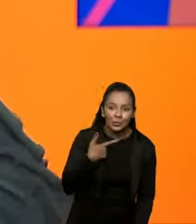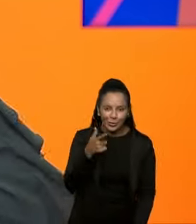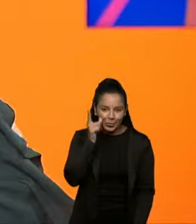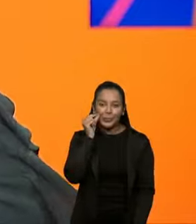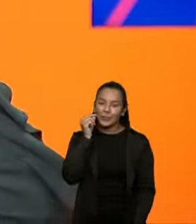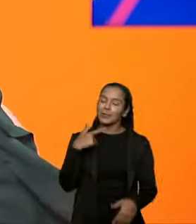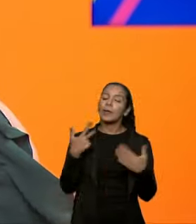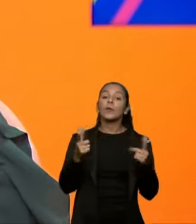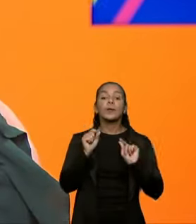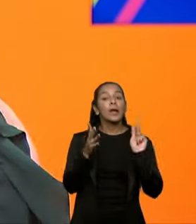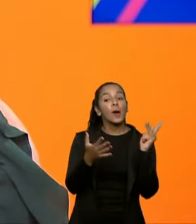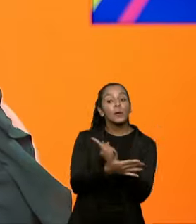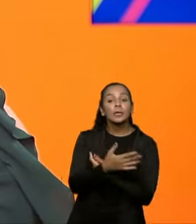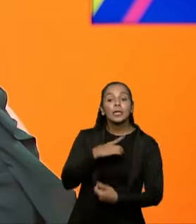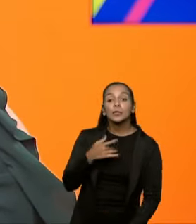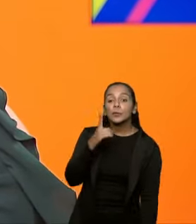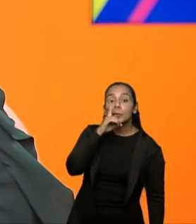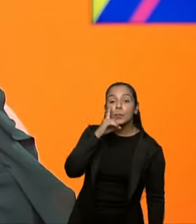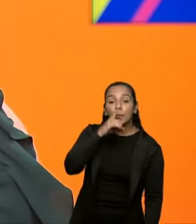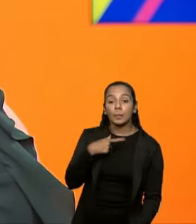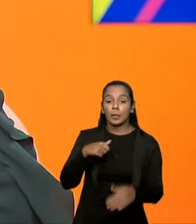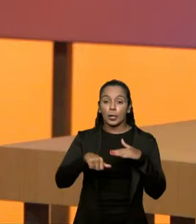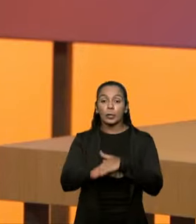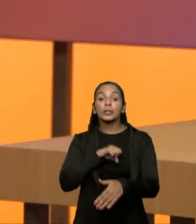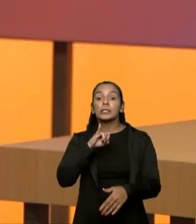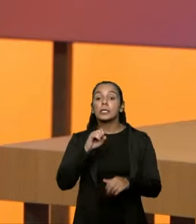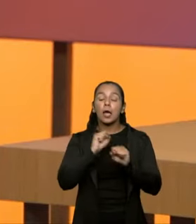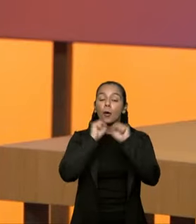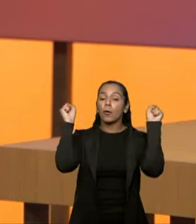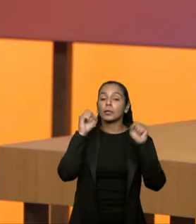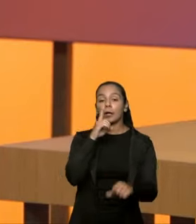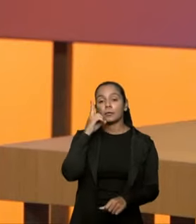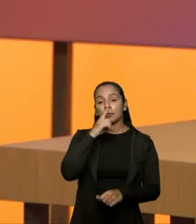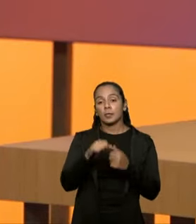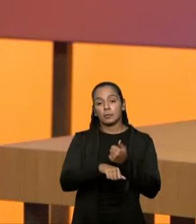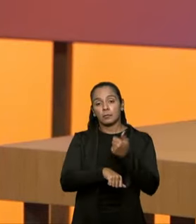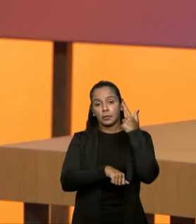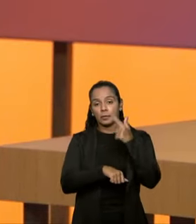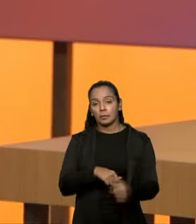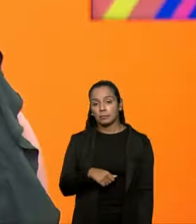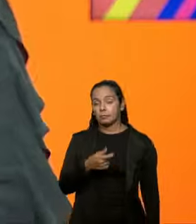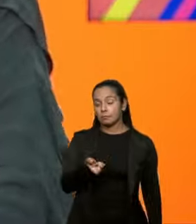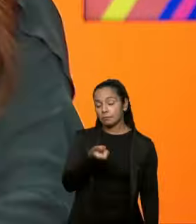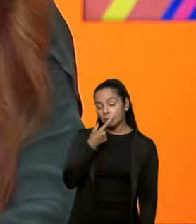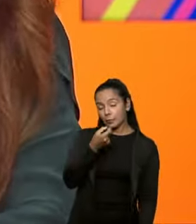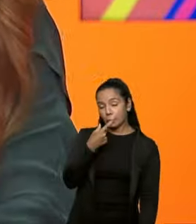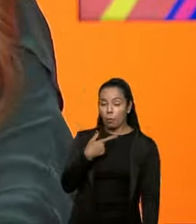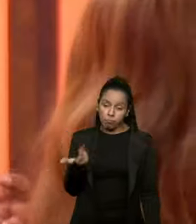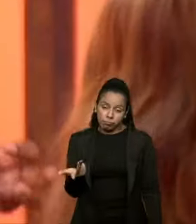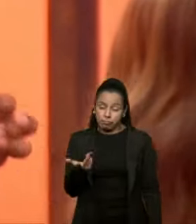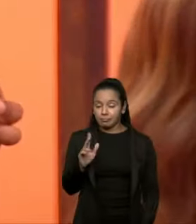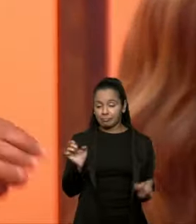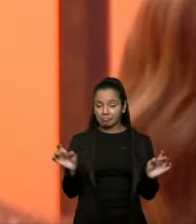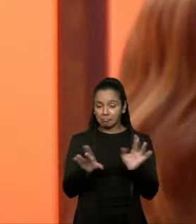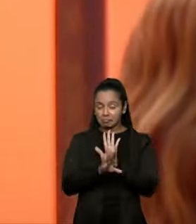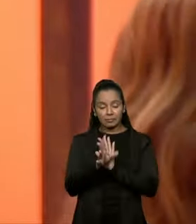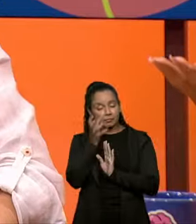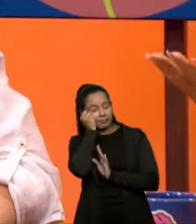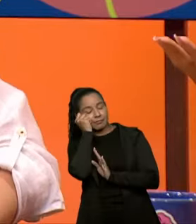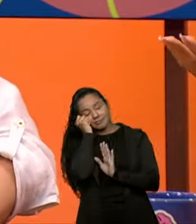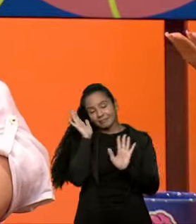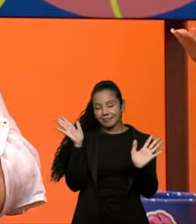vai acontecer domingo à noite se você acordar domingo meio-dia? Eu tomo um Zolpidem. Vai dormir. Não vai